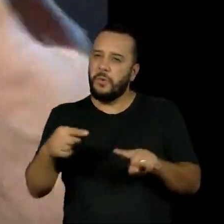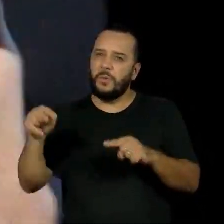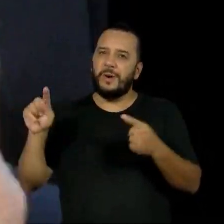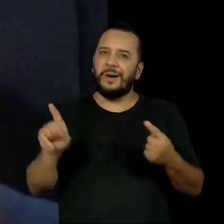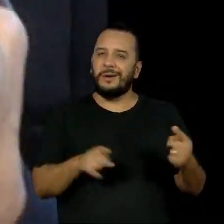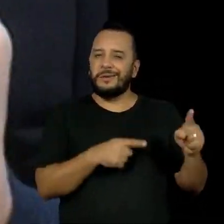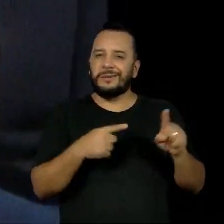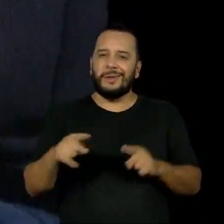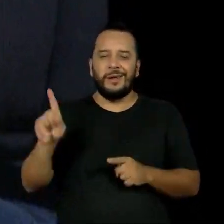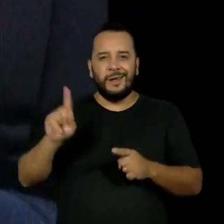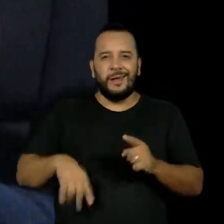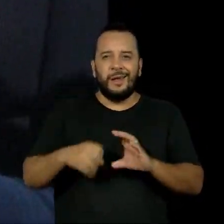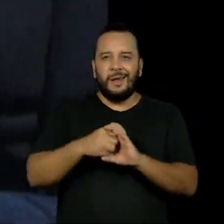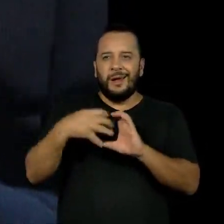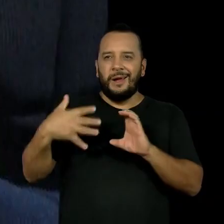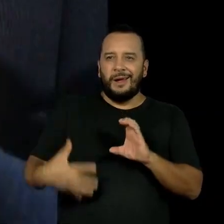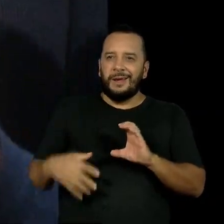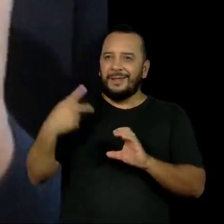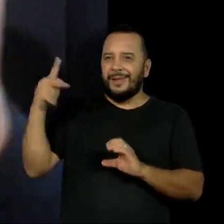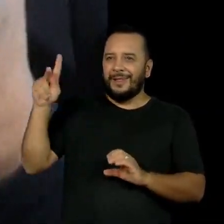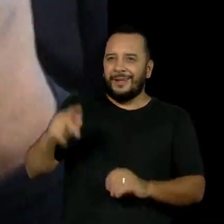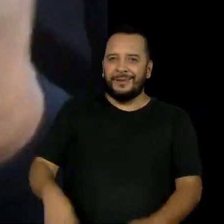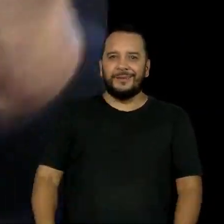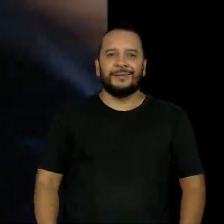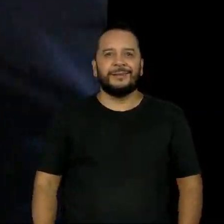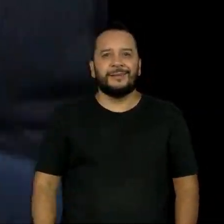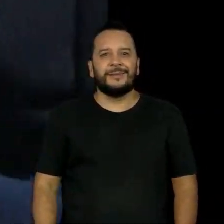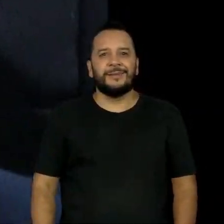a caracterizam.